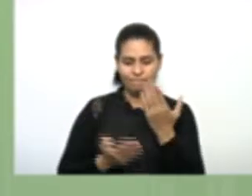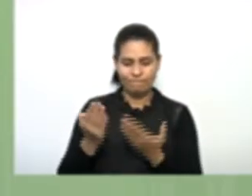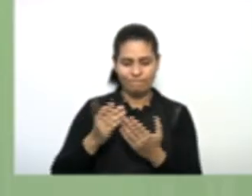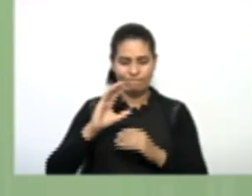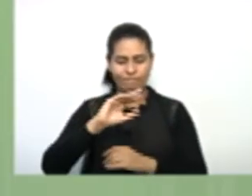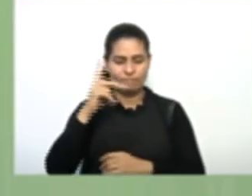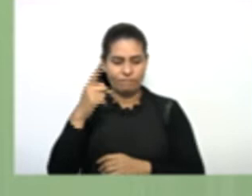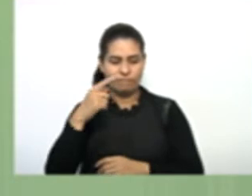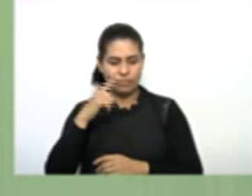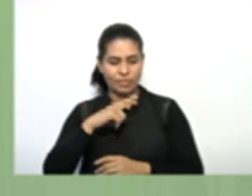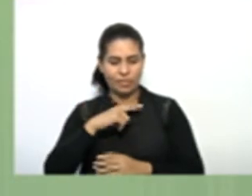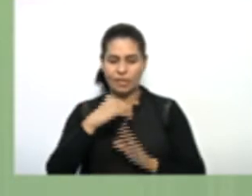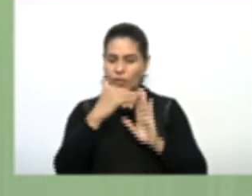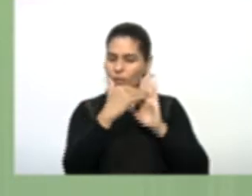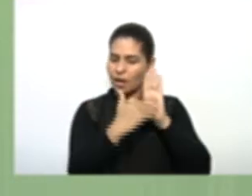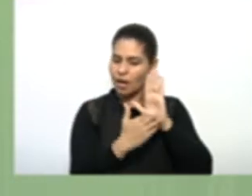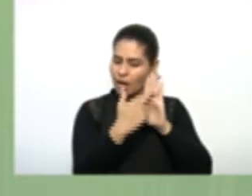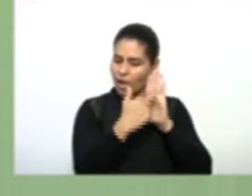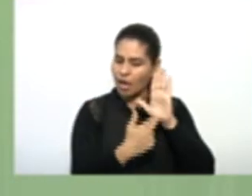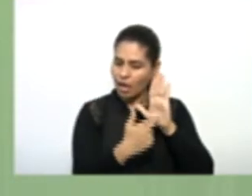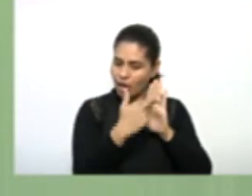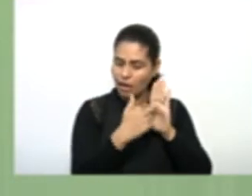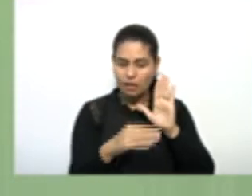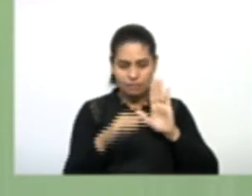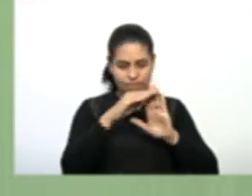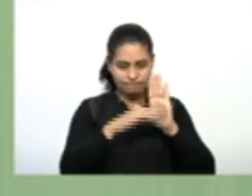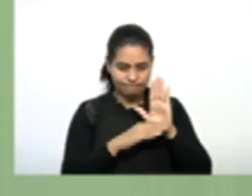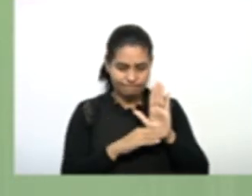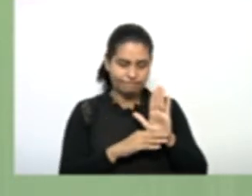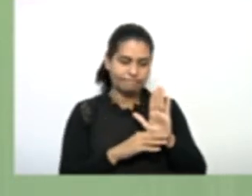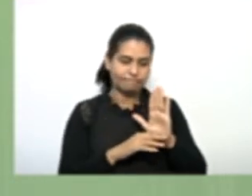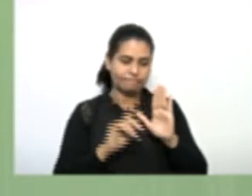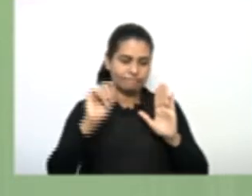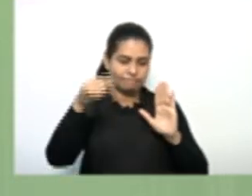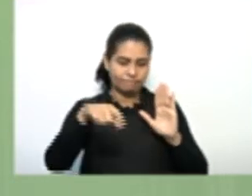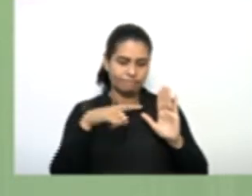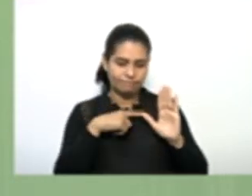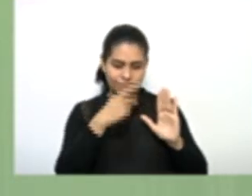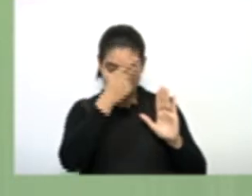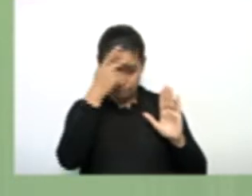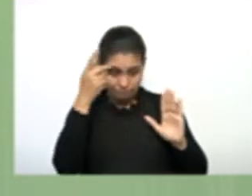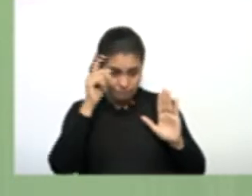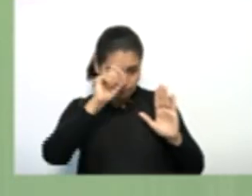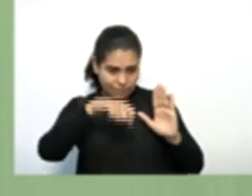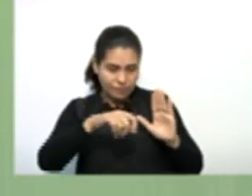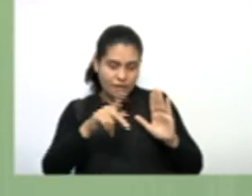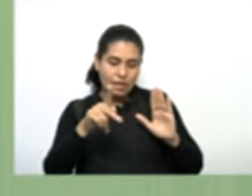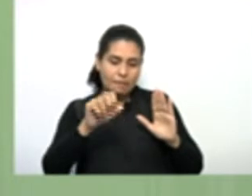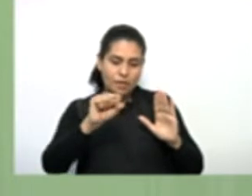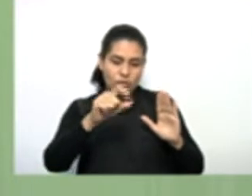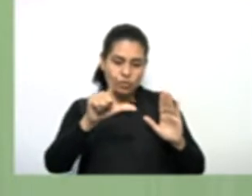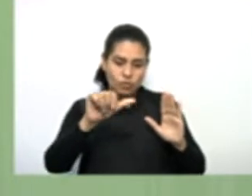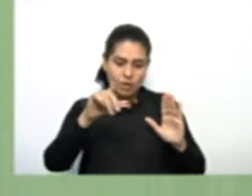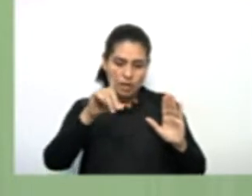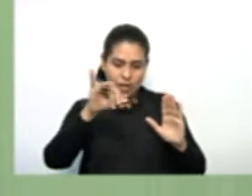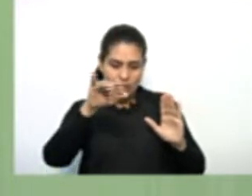ele tem alguns quesitos para a característica da relação de emprego, né? Tem a pessoalidade, ele tem a onerosidade, ele tem que